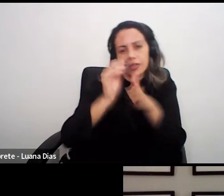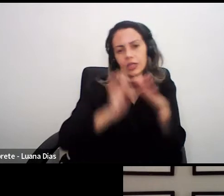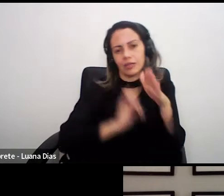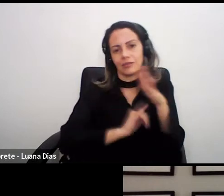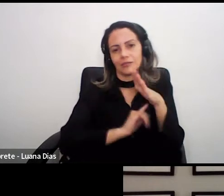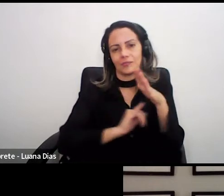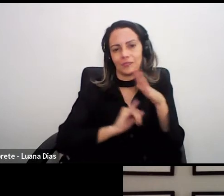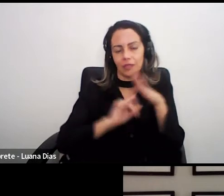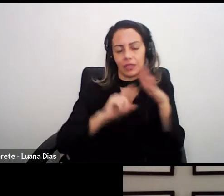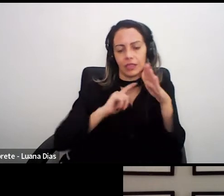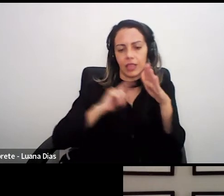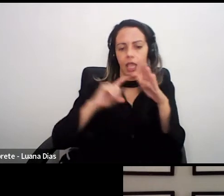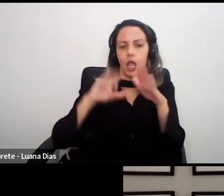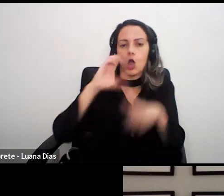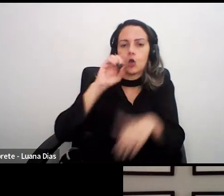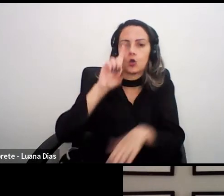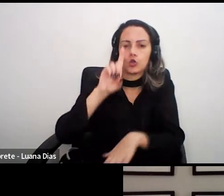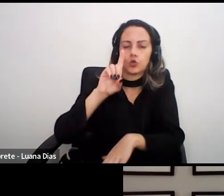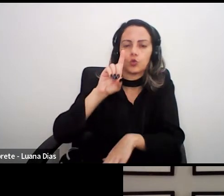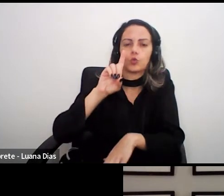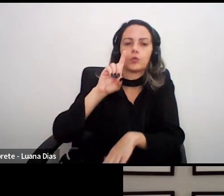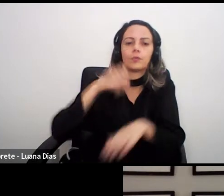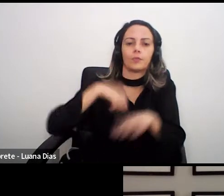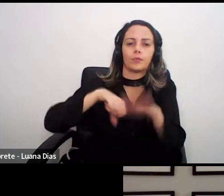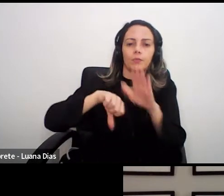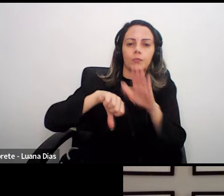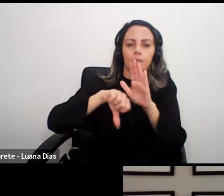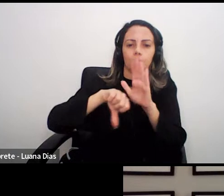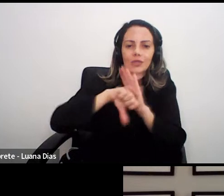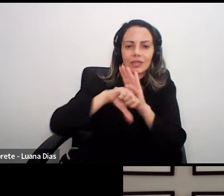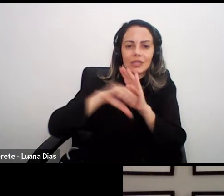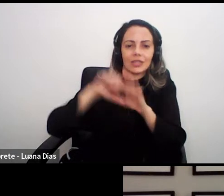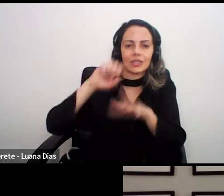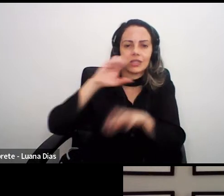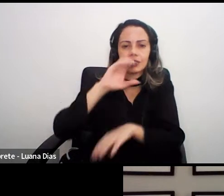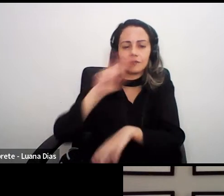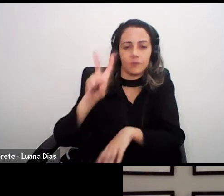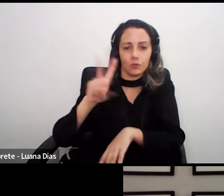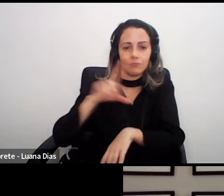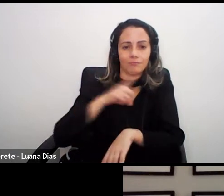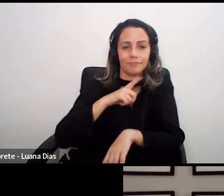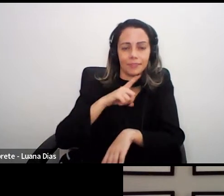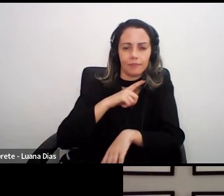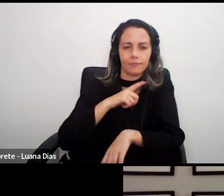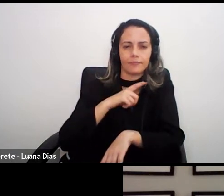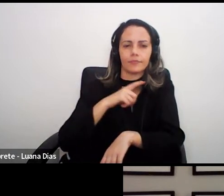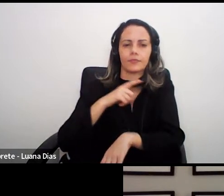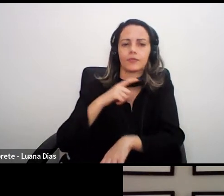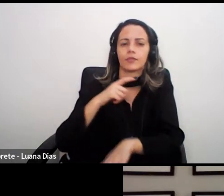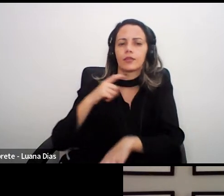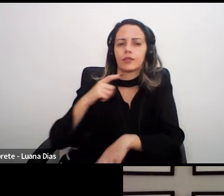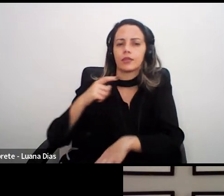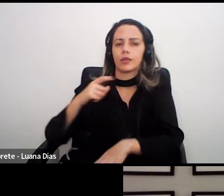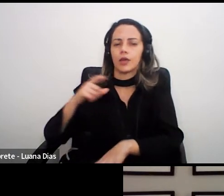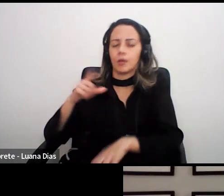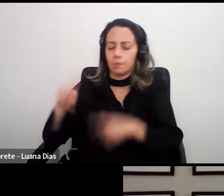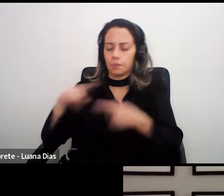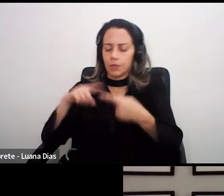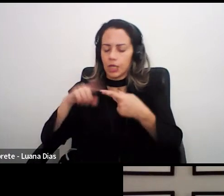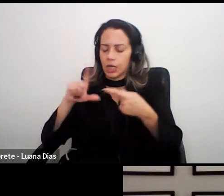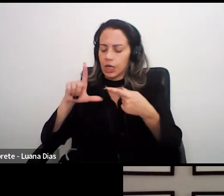tem o Código de Processo Civil, tem pelo menos dois dispositivos que são centrais. Ó, antes de instaurar o litígio,